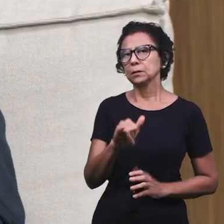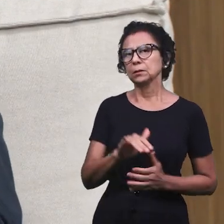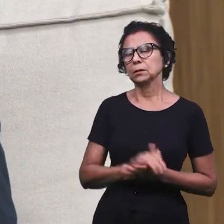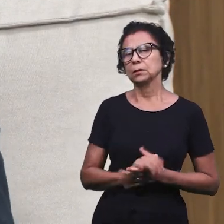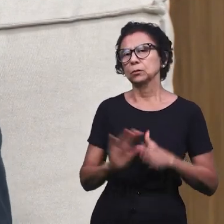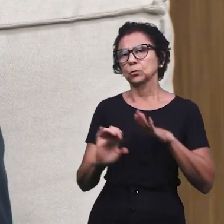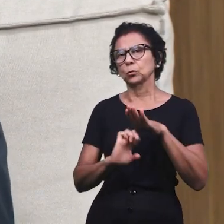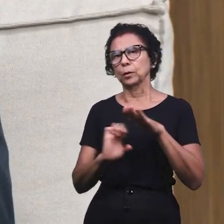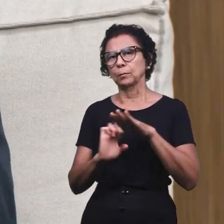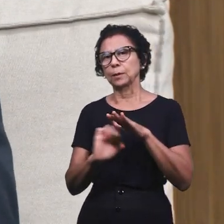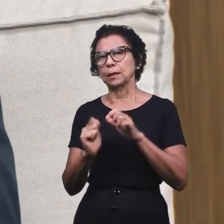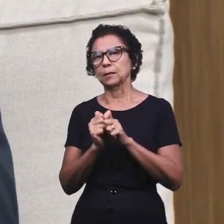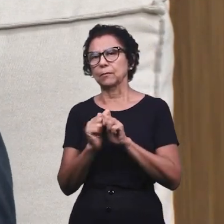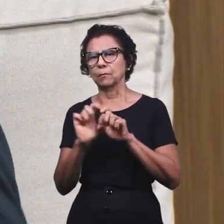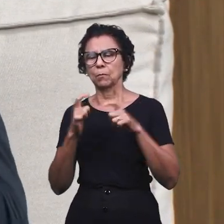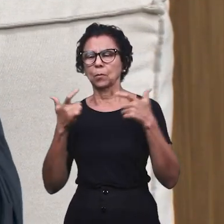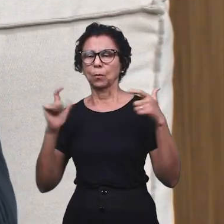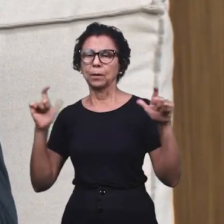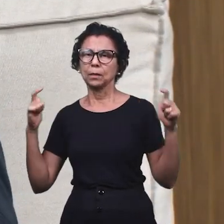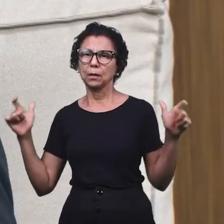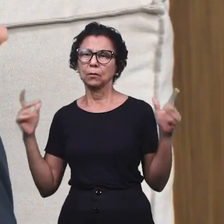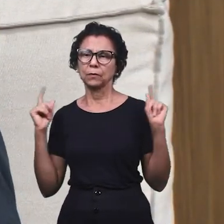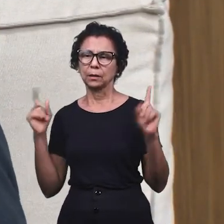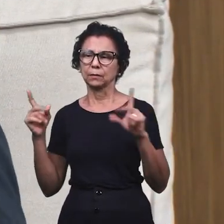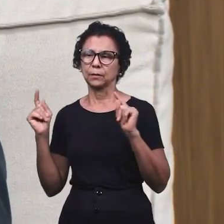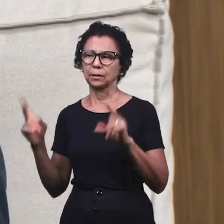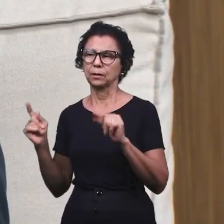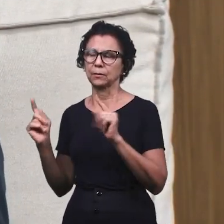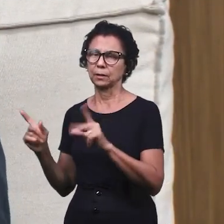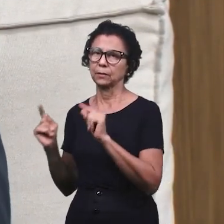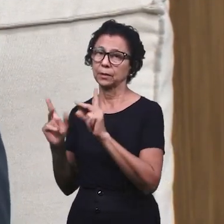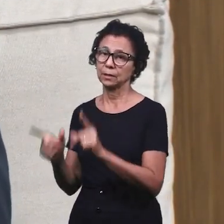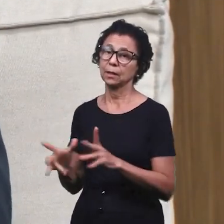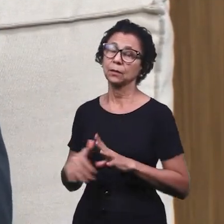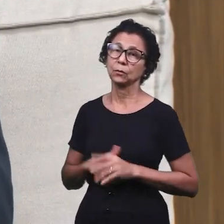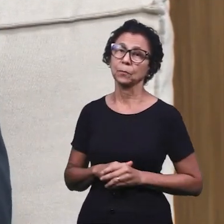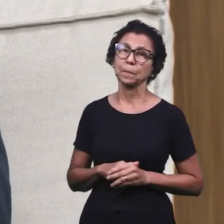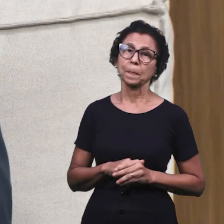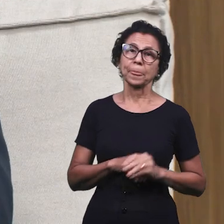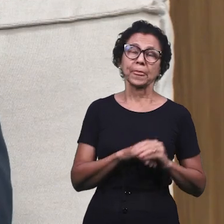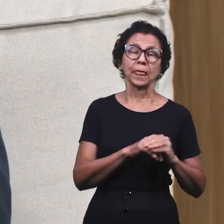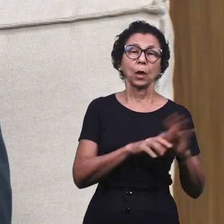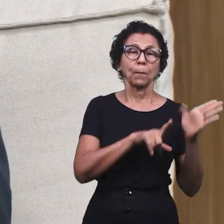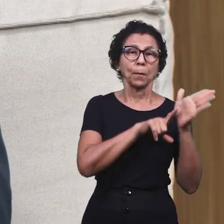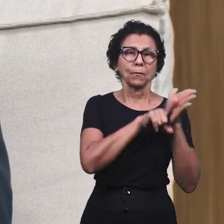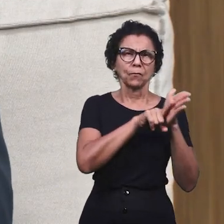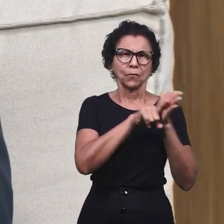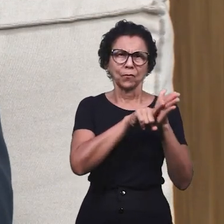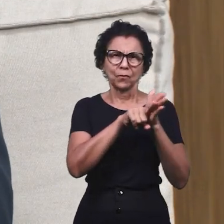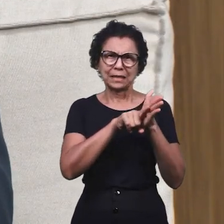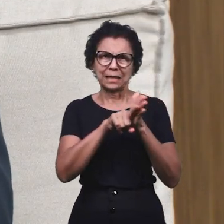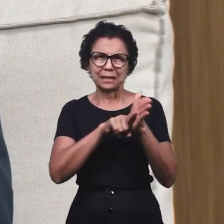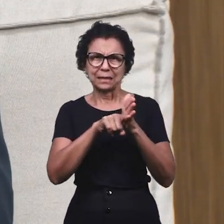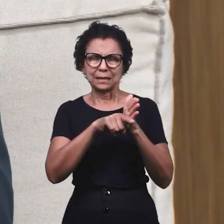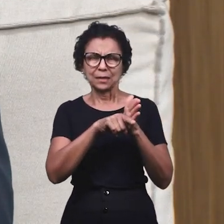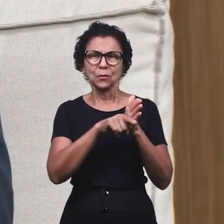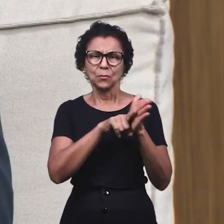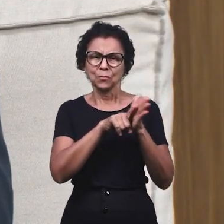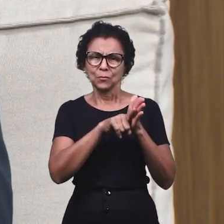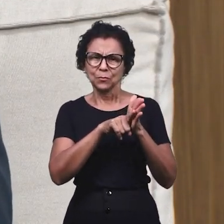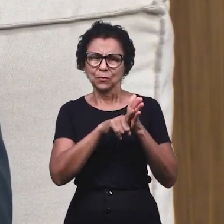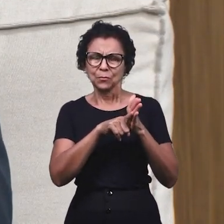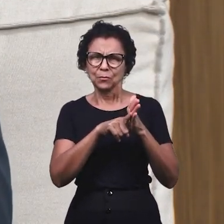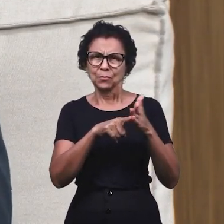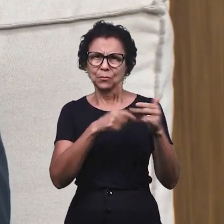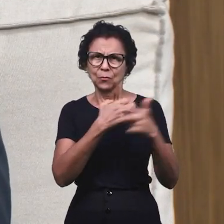radar limitado, $150 mil, aí você já vai ser indagado sobre isso. E é algo pequeno, fácil